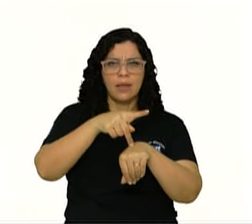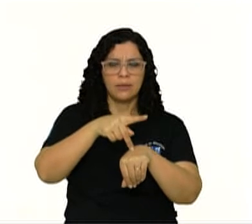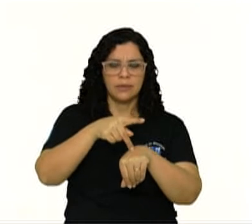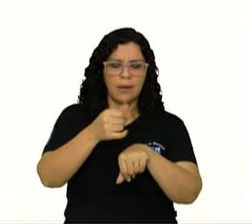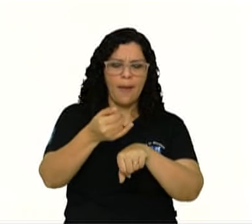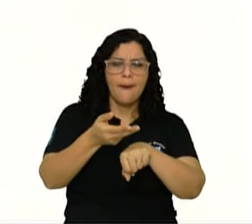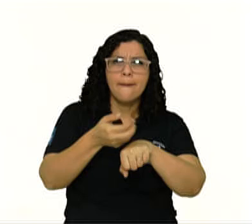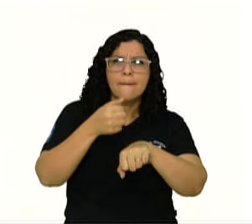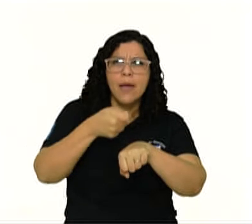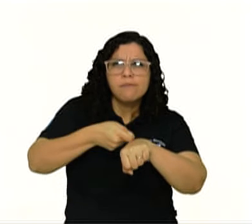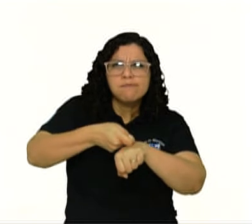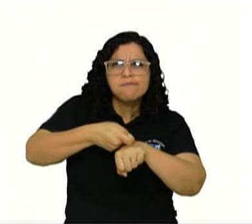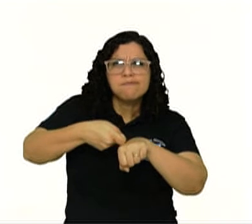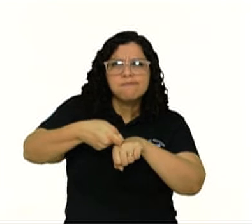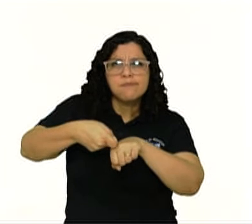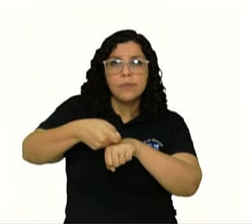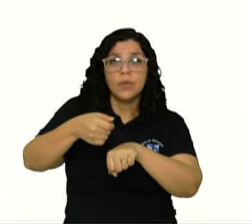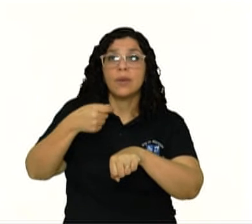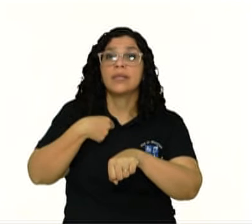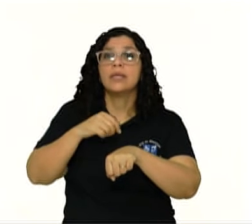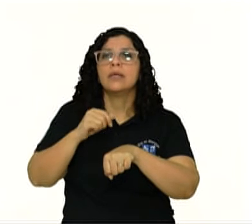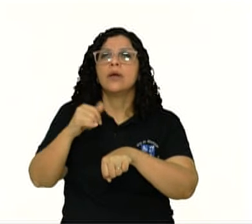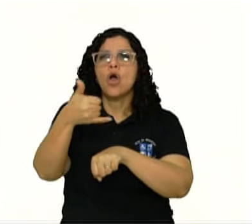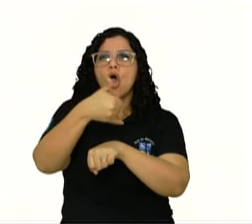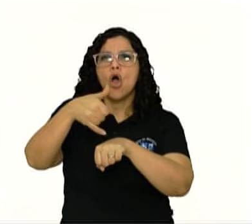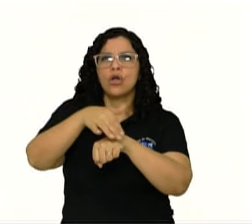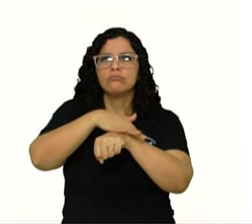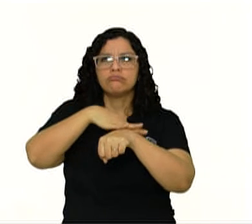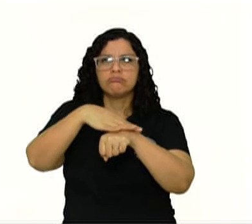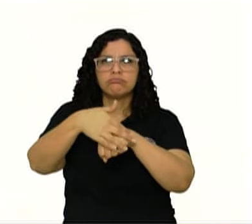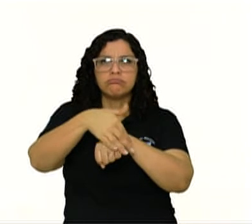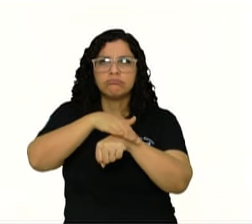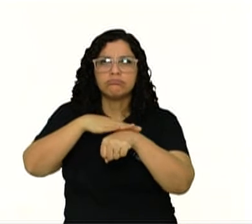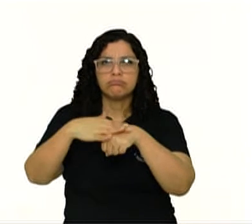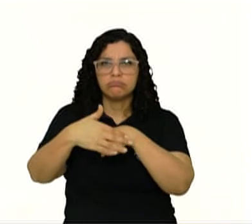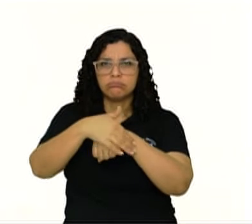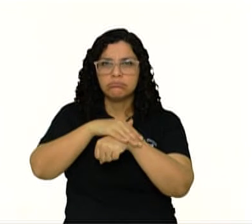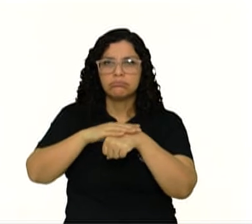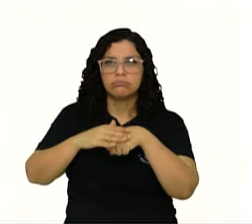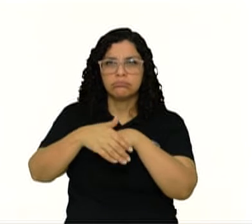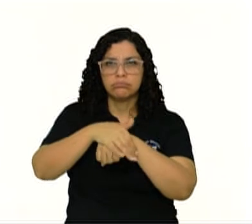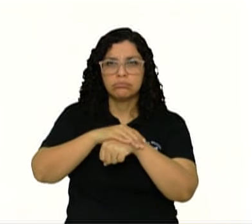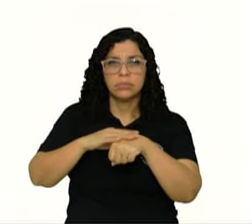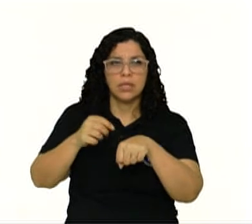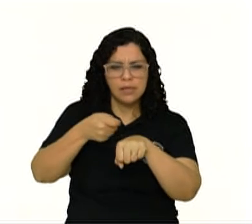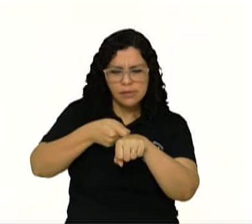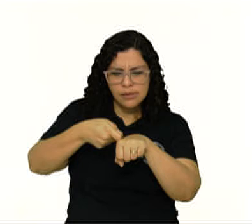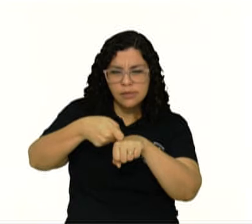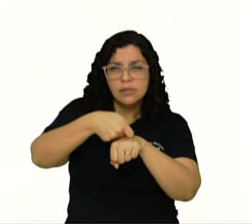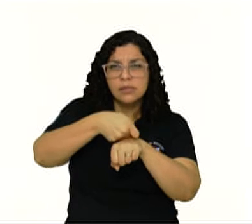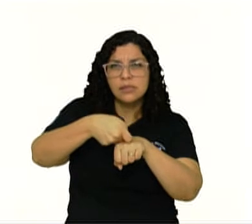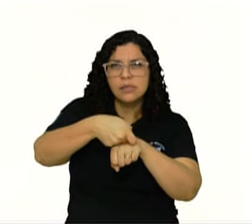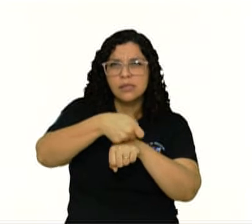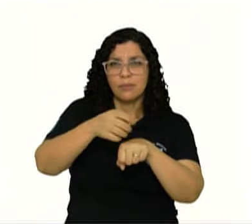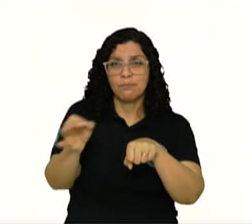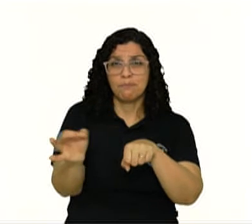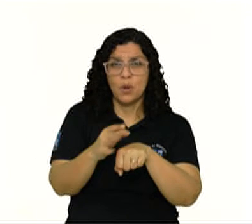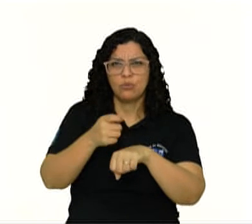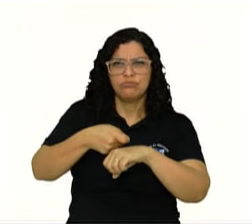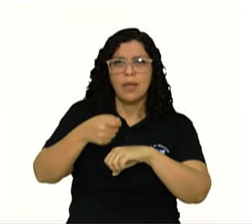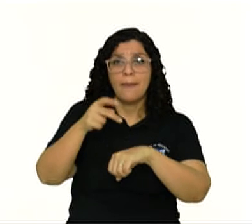E aí nessa pedra é usado um óleo, tá? Para que ele possa ser esculpido e ter